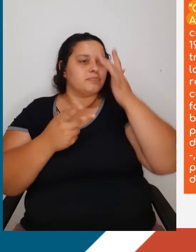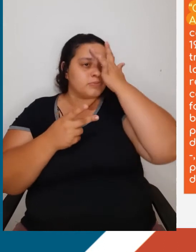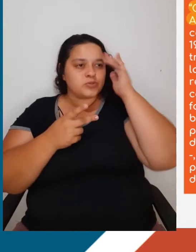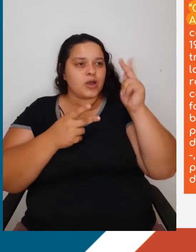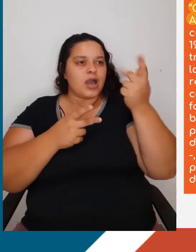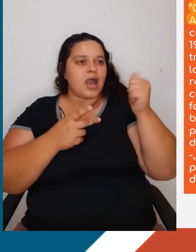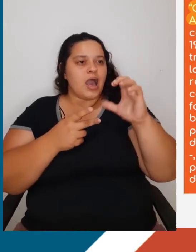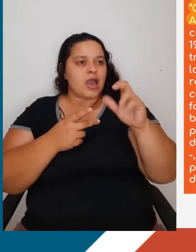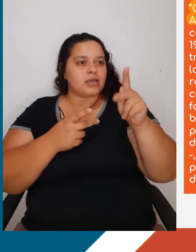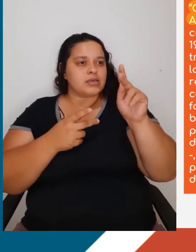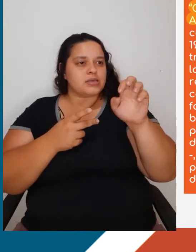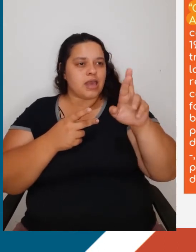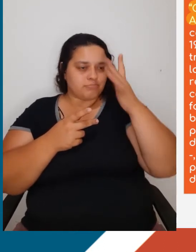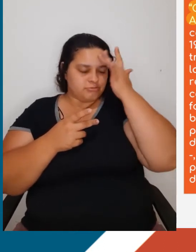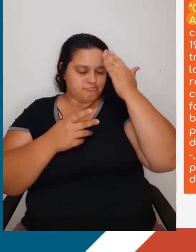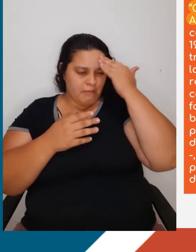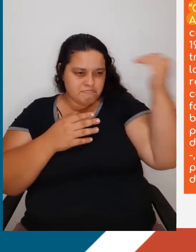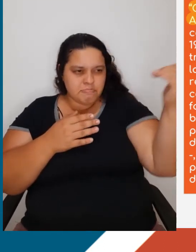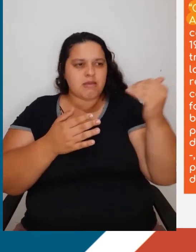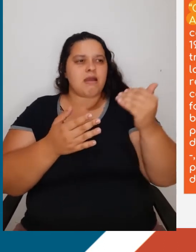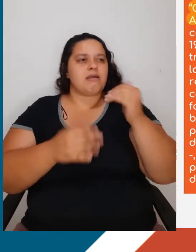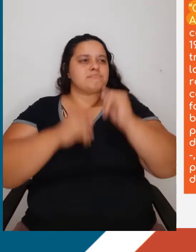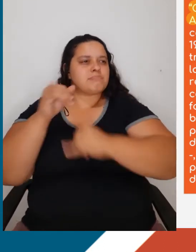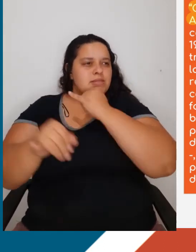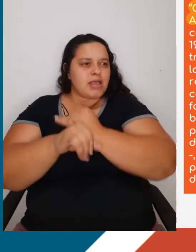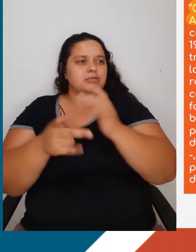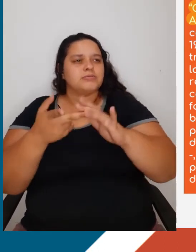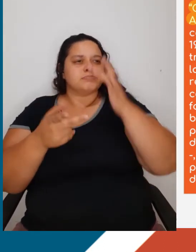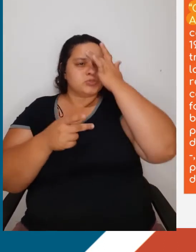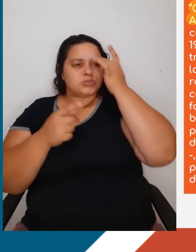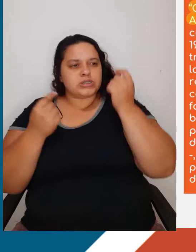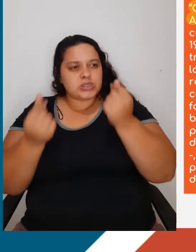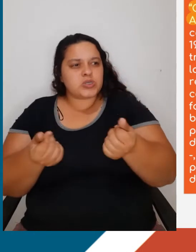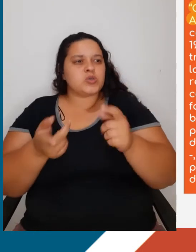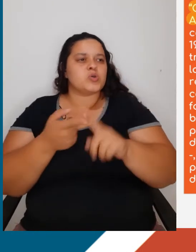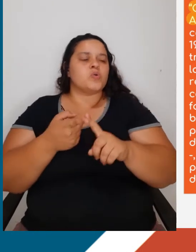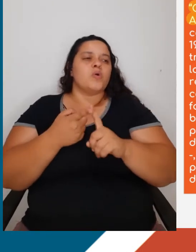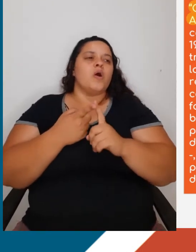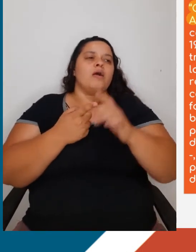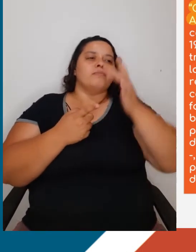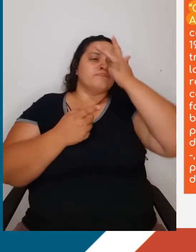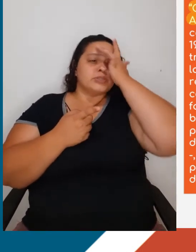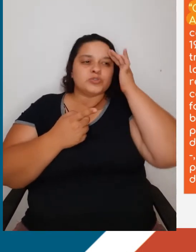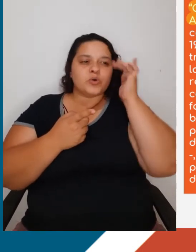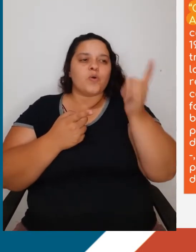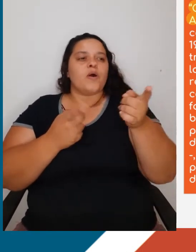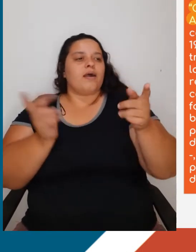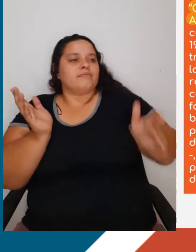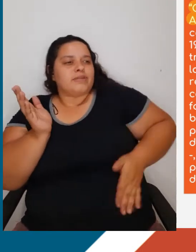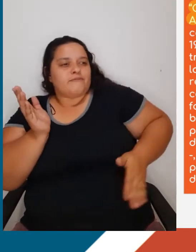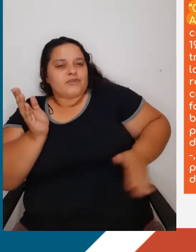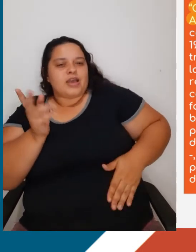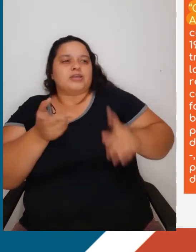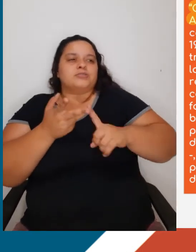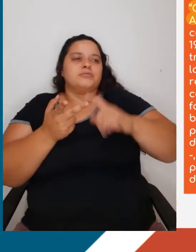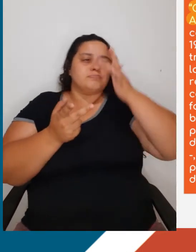empresários, cafetinas, ou seja, uma comparação entre classes de pessoas que costumam aparecer como oportunistas e sem caráter, fazendo